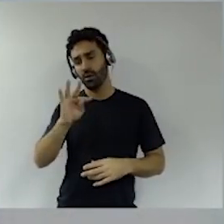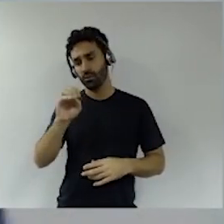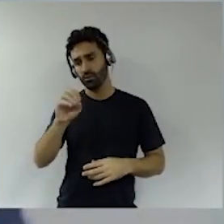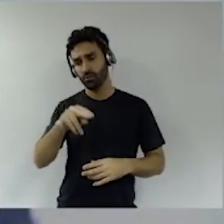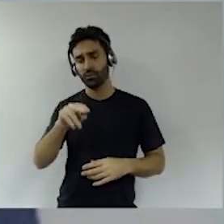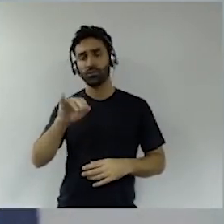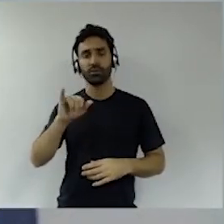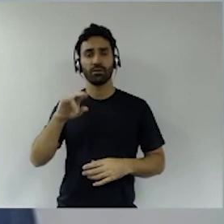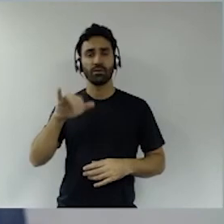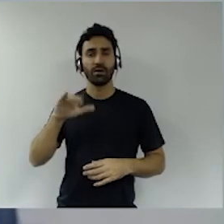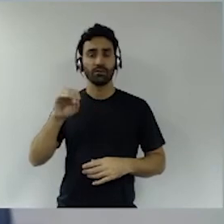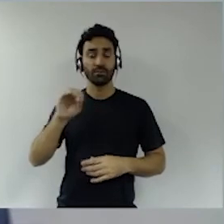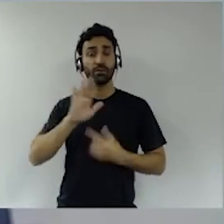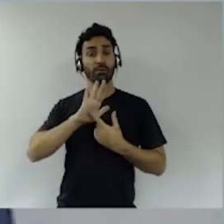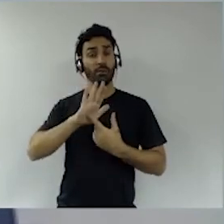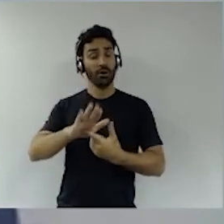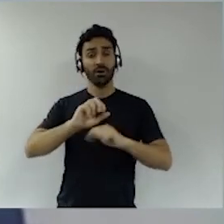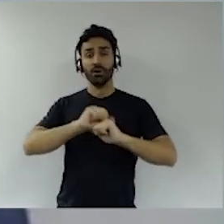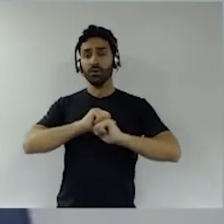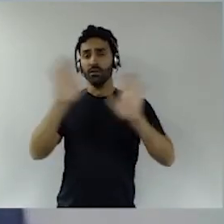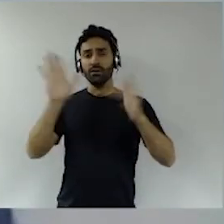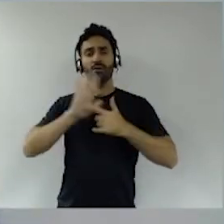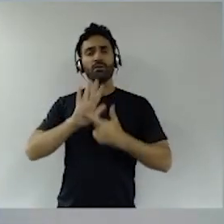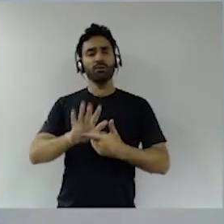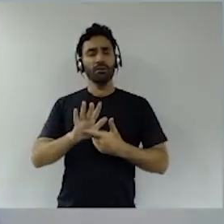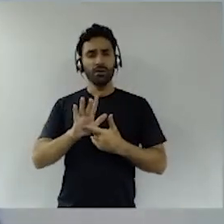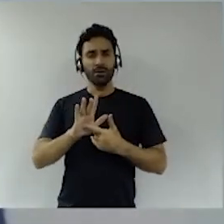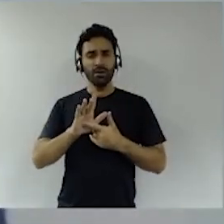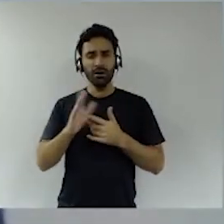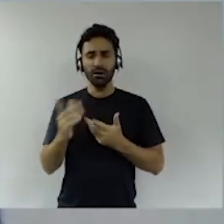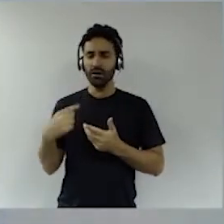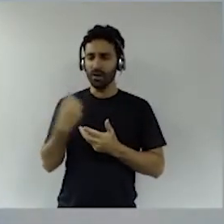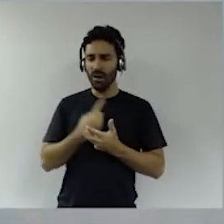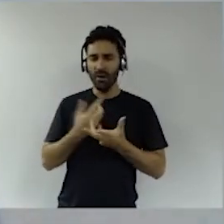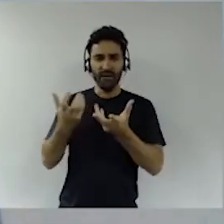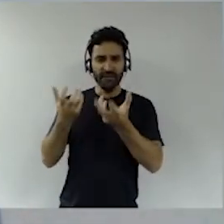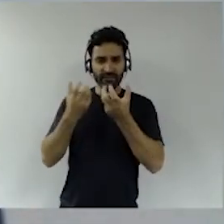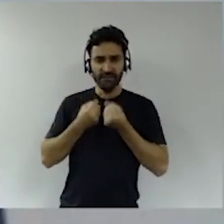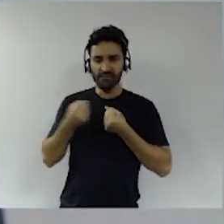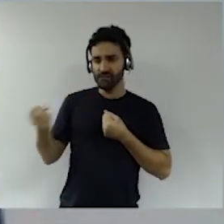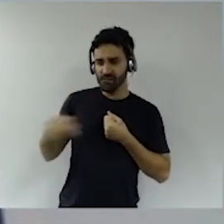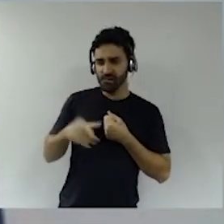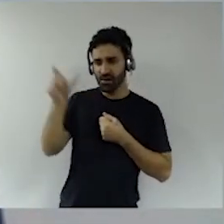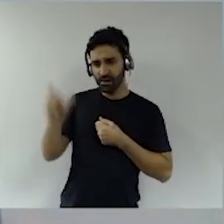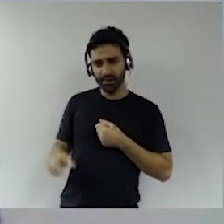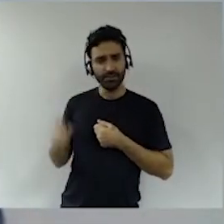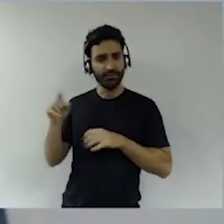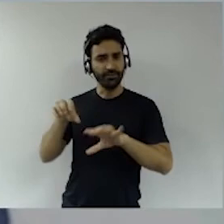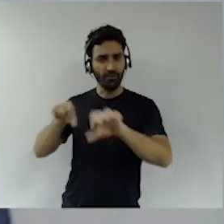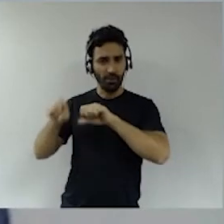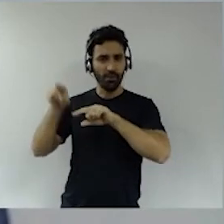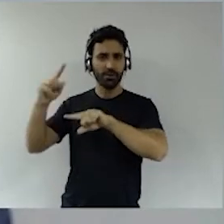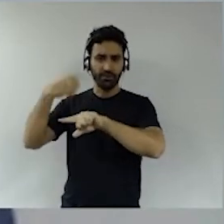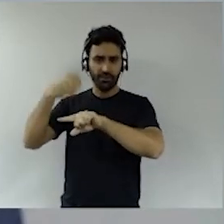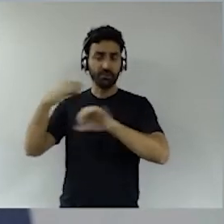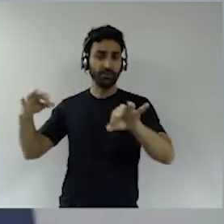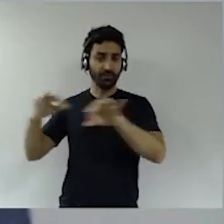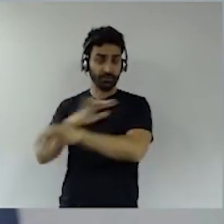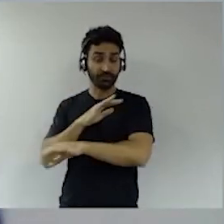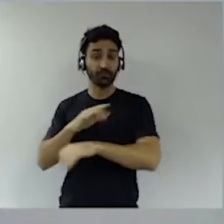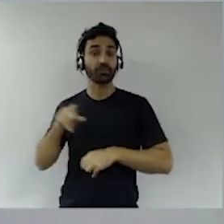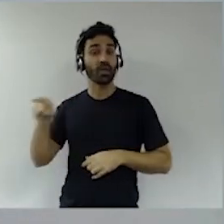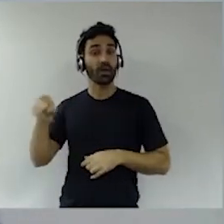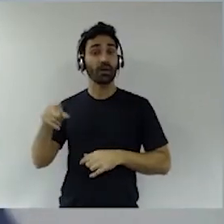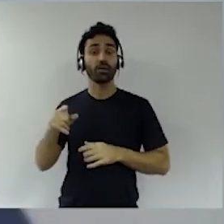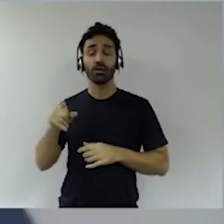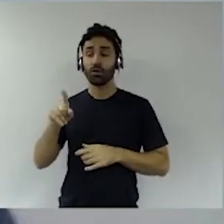diz expressamente, né, quando nós juramentamos, quando nós recebemos os novos advogados e as novas advogadas, diz